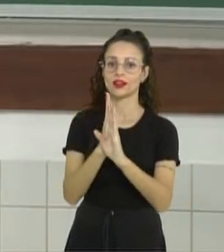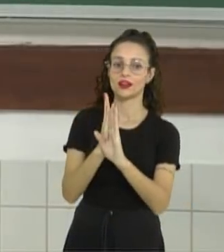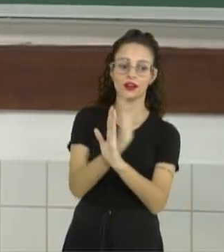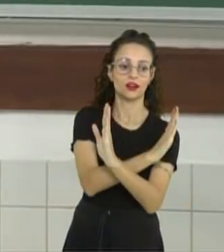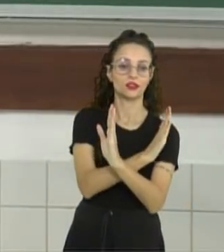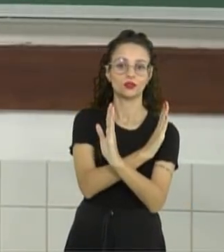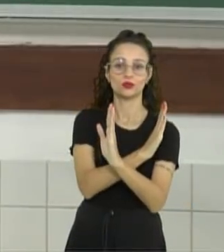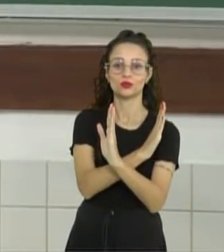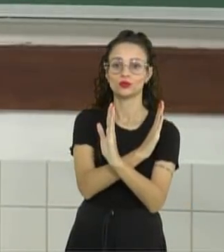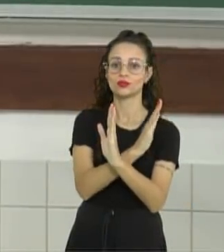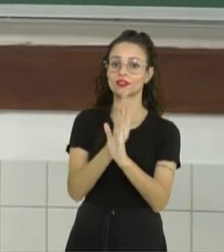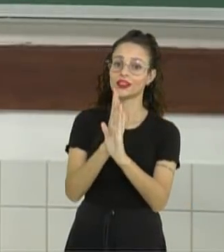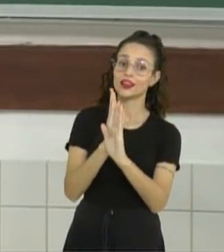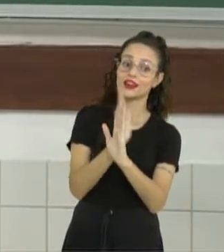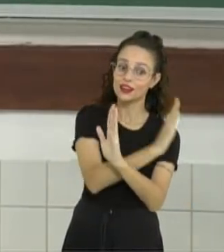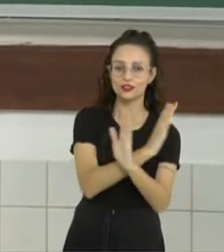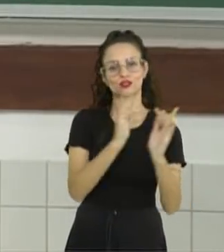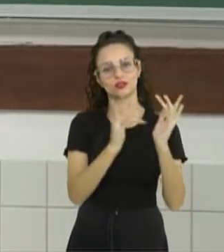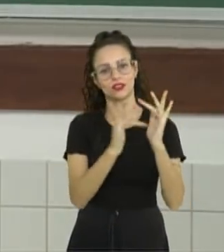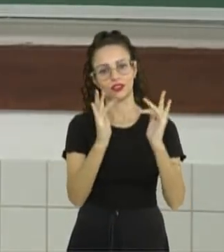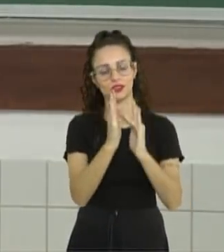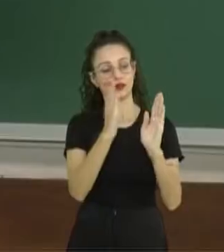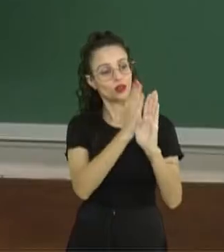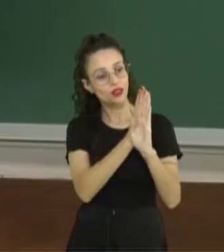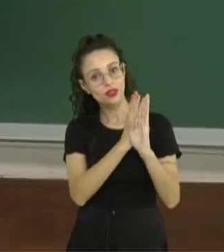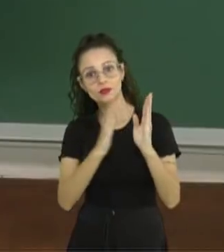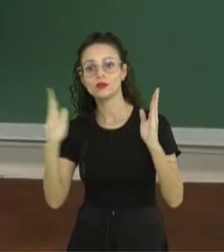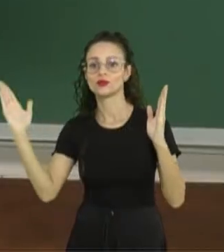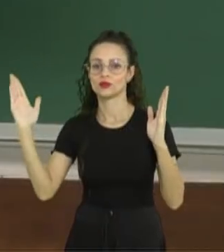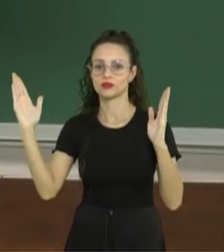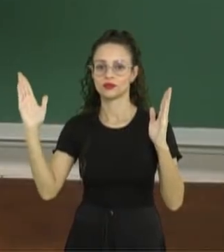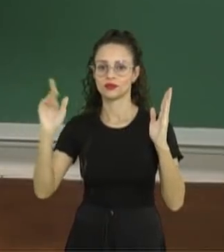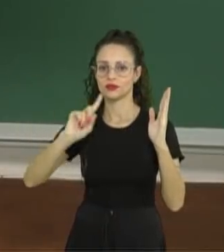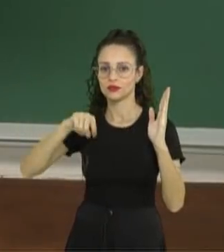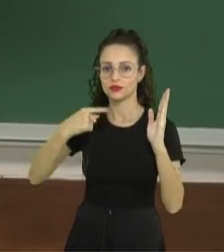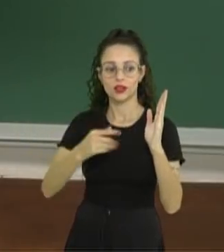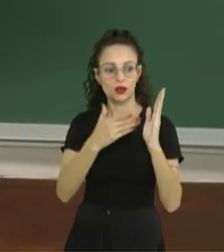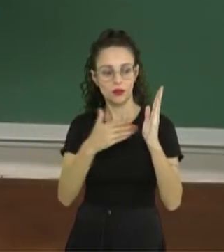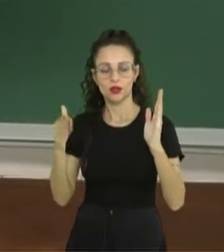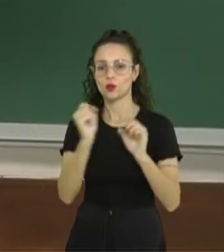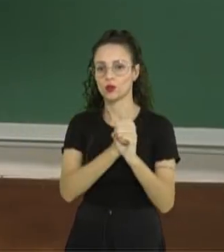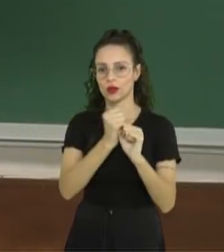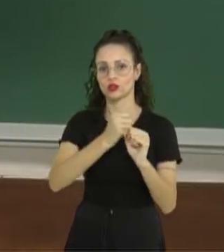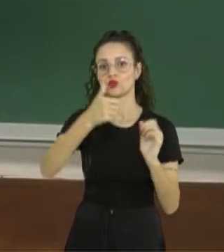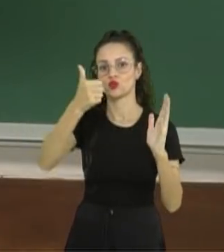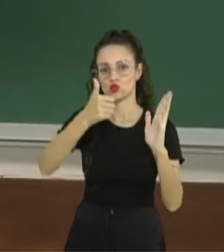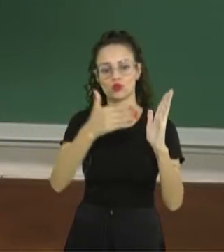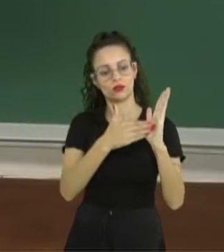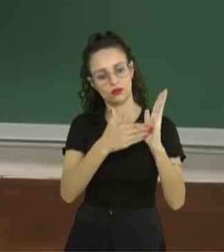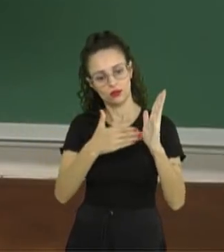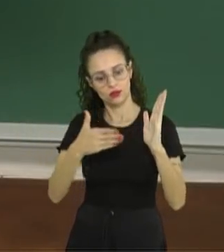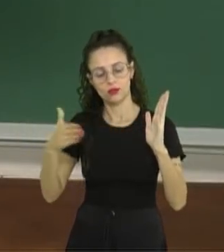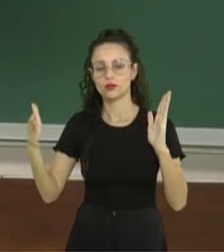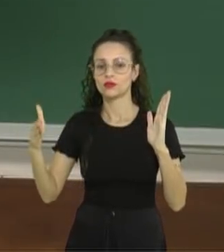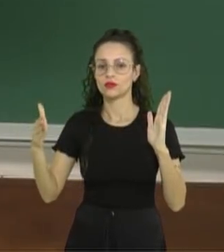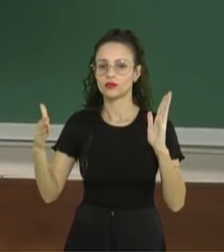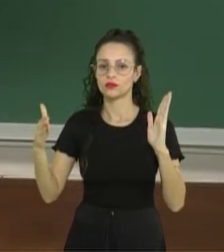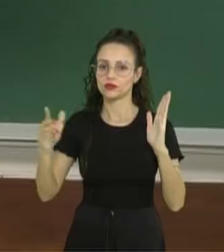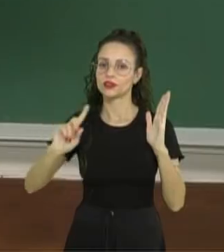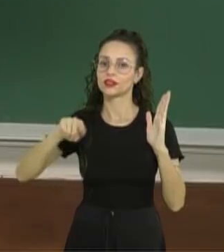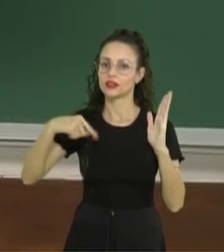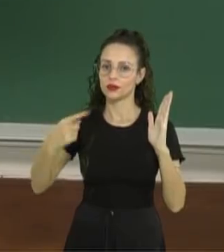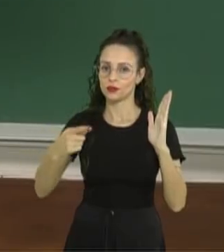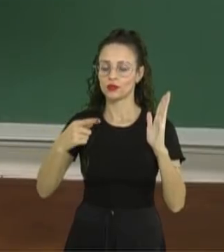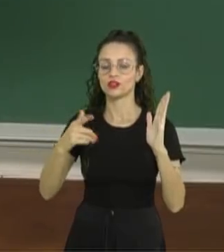chama-se antes de Cristo. O que vem depois, a partir do ano 1, que é o nascimento de Cristo, nós colocamos o quê? Depois